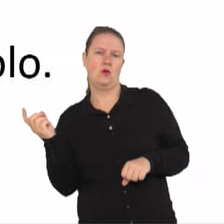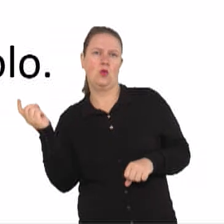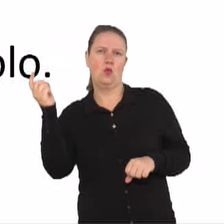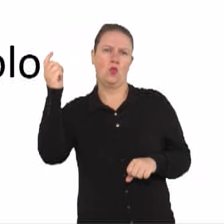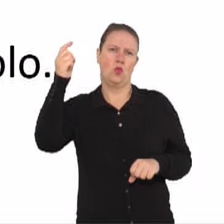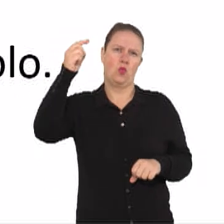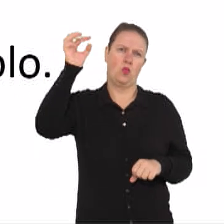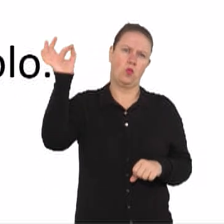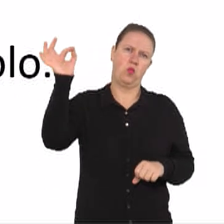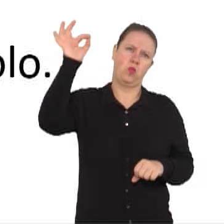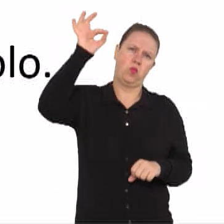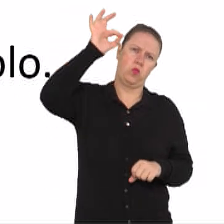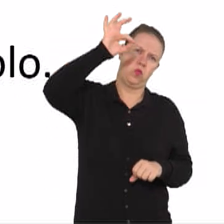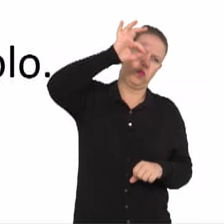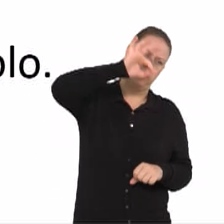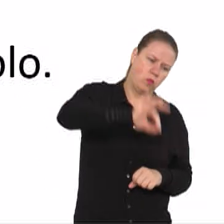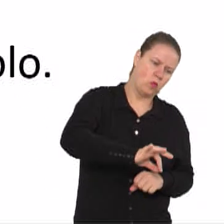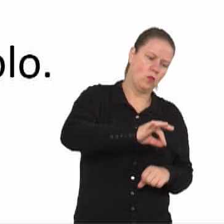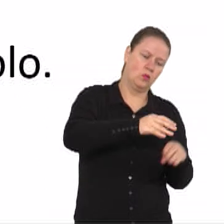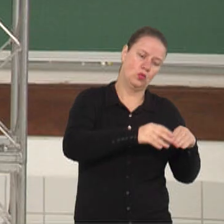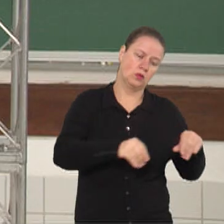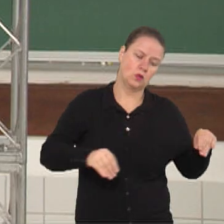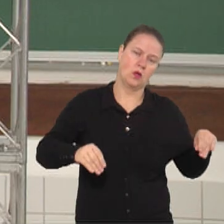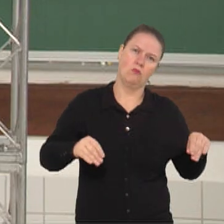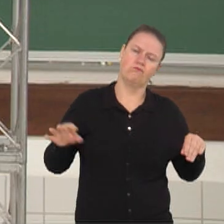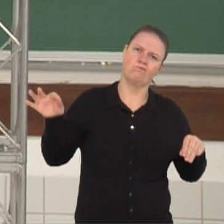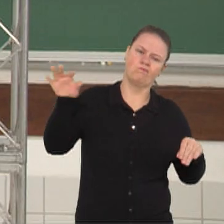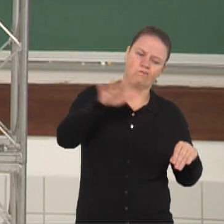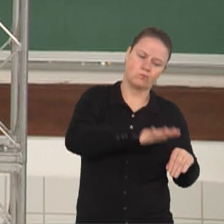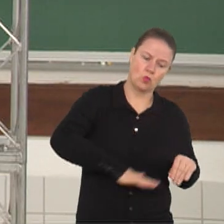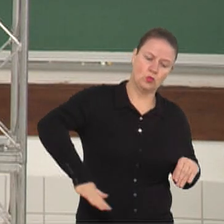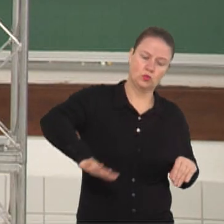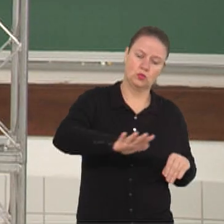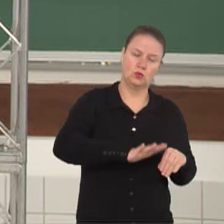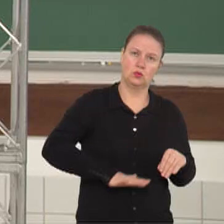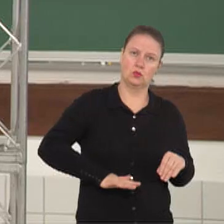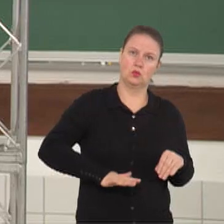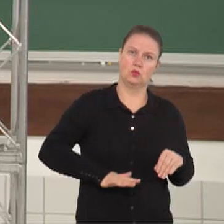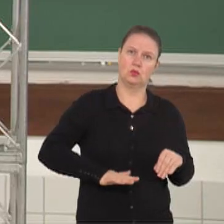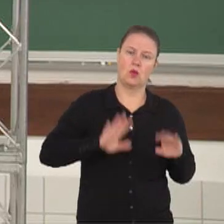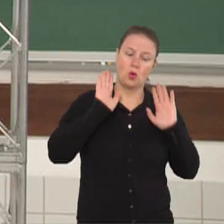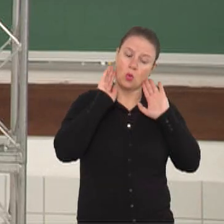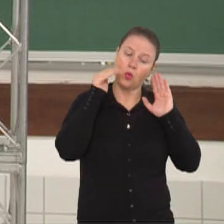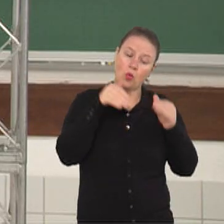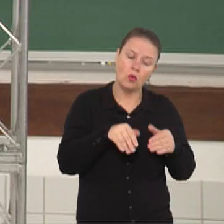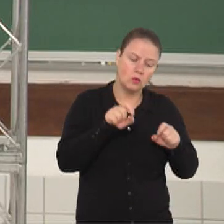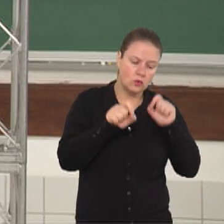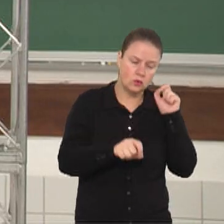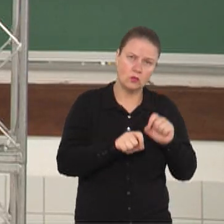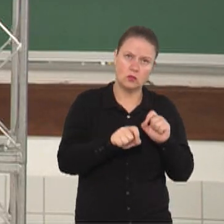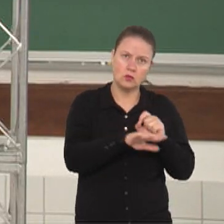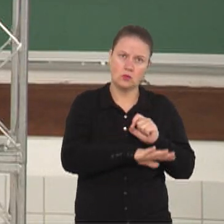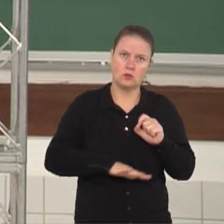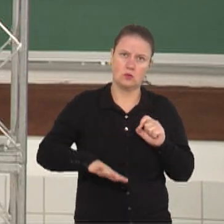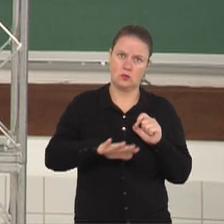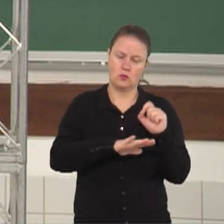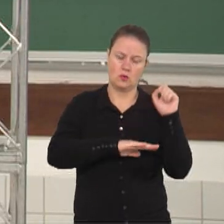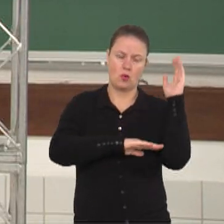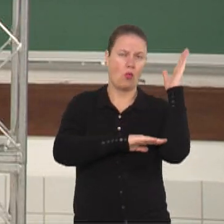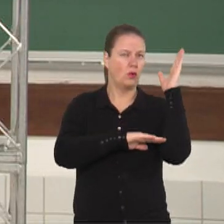solo. Opa! Retornar ao solo, se a gente tomar o solo como referência no nosso plano